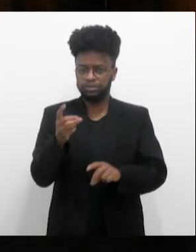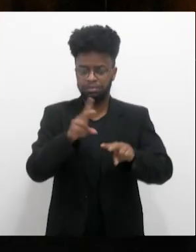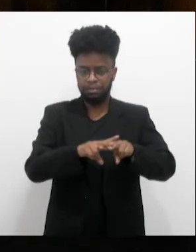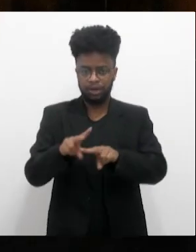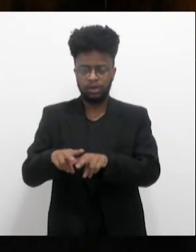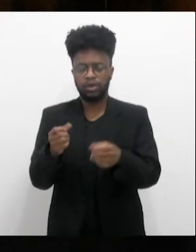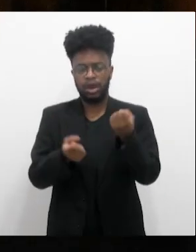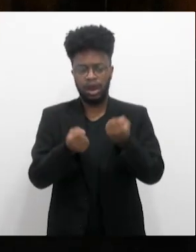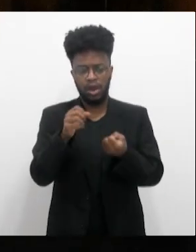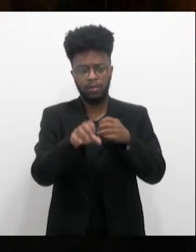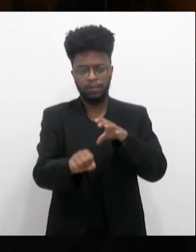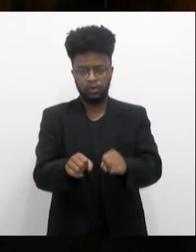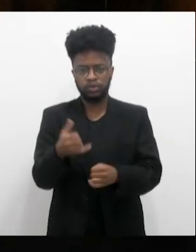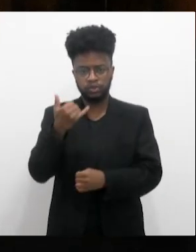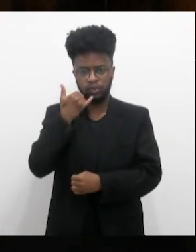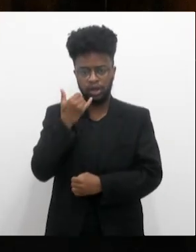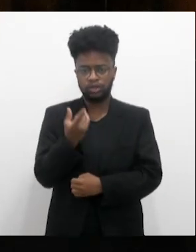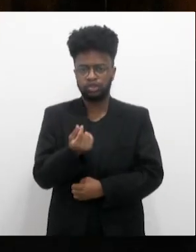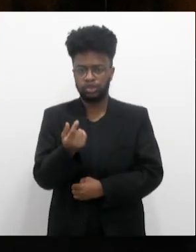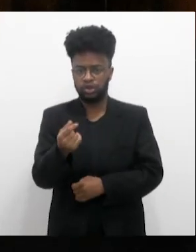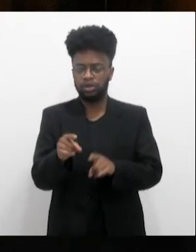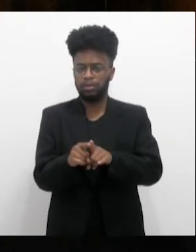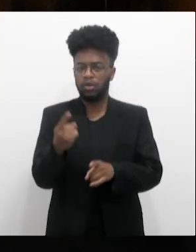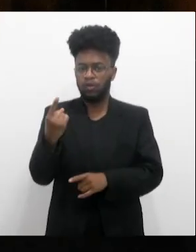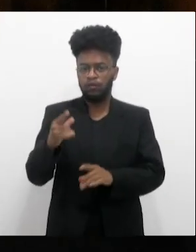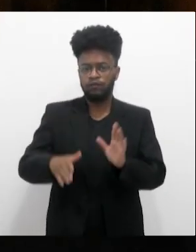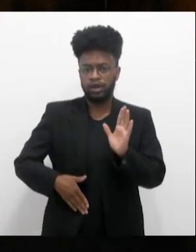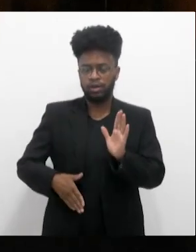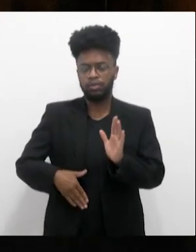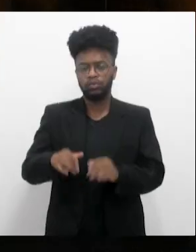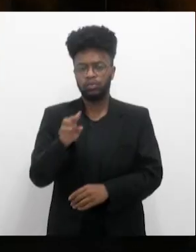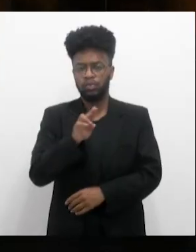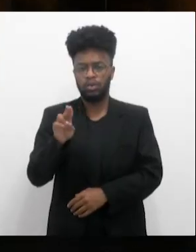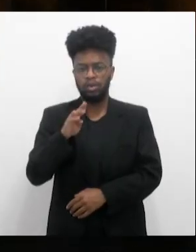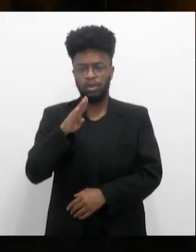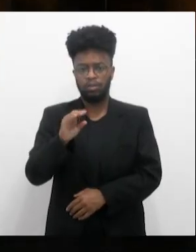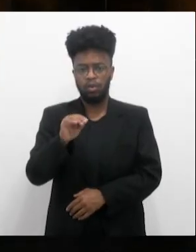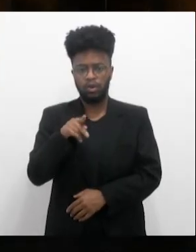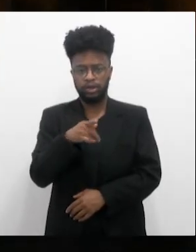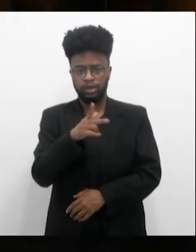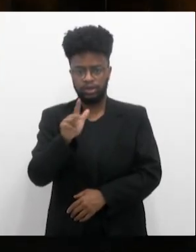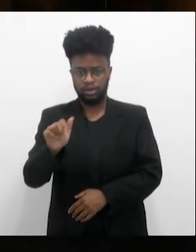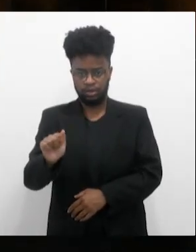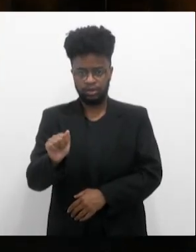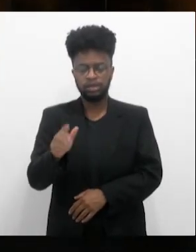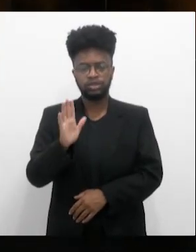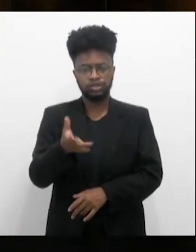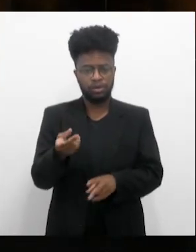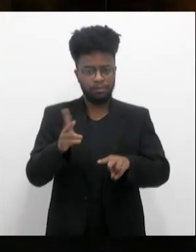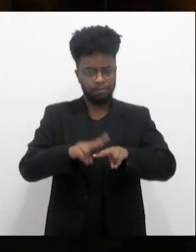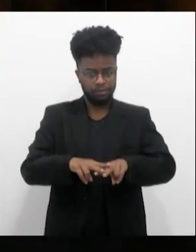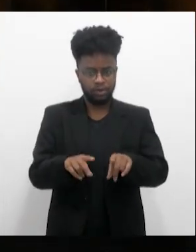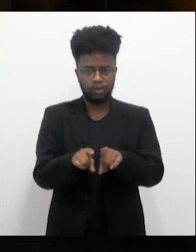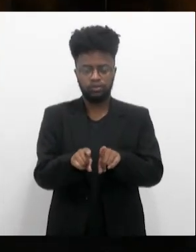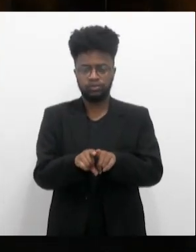recuperados, celular, dinheiro, um vagabundo chamado Boquinha, que foi preso,